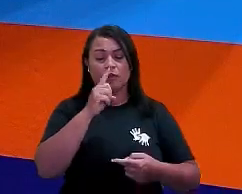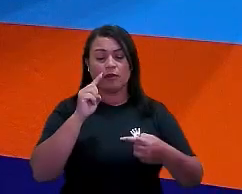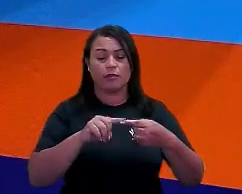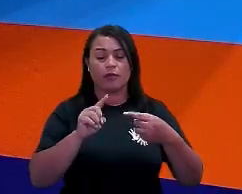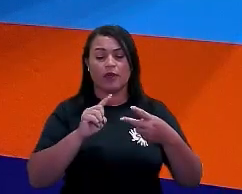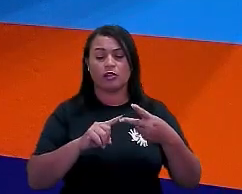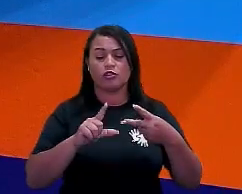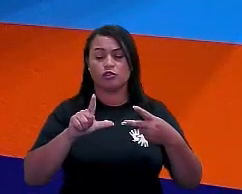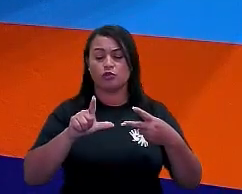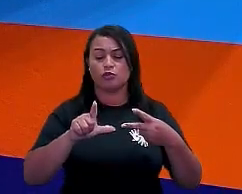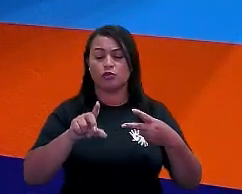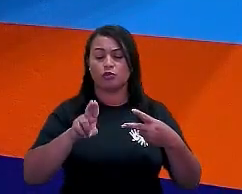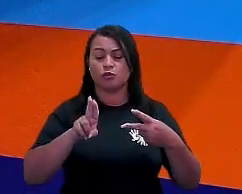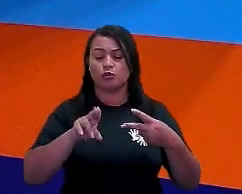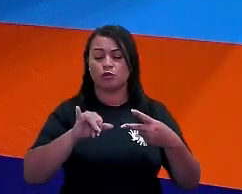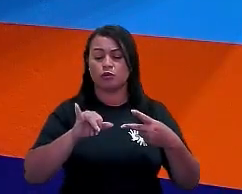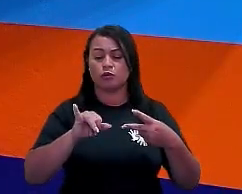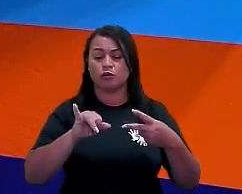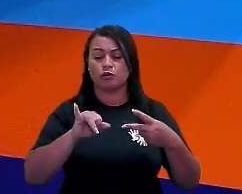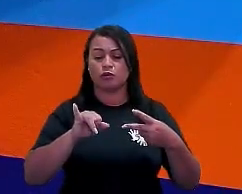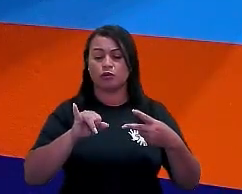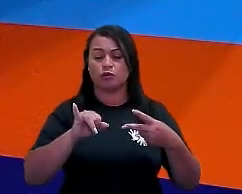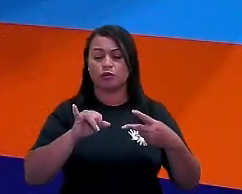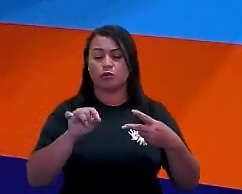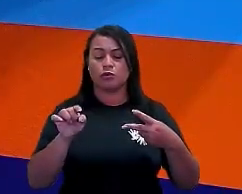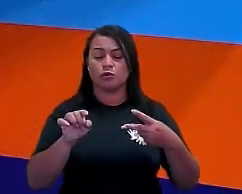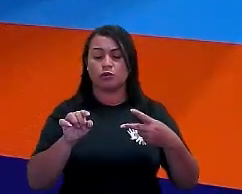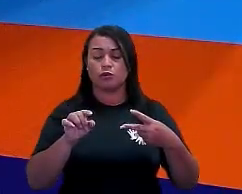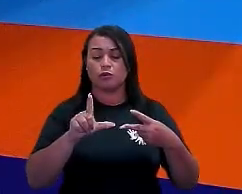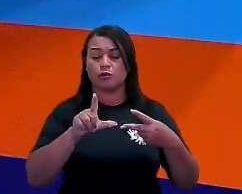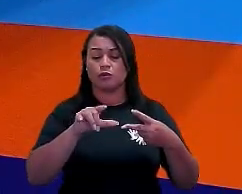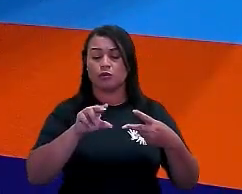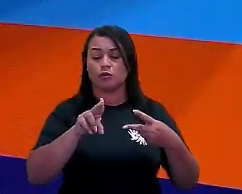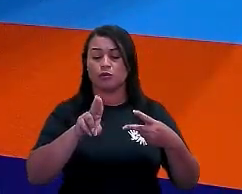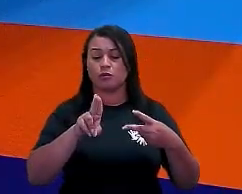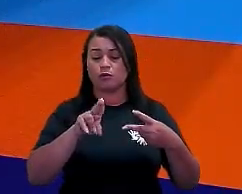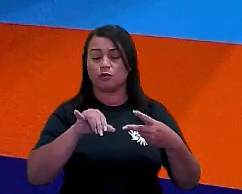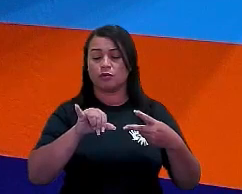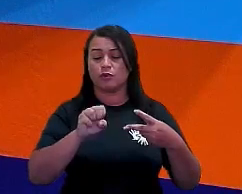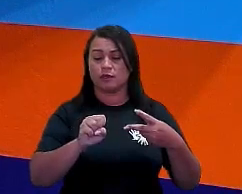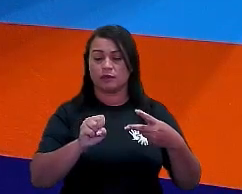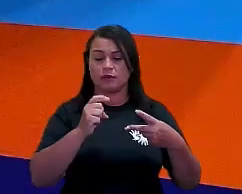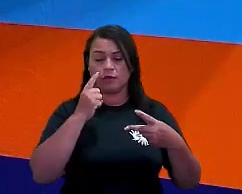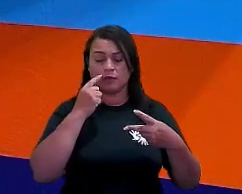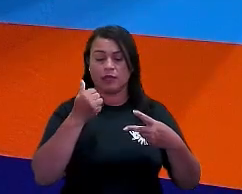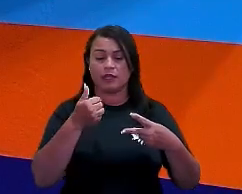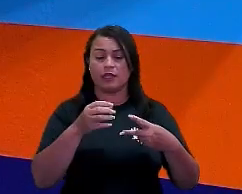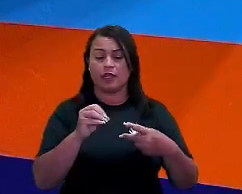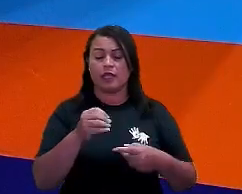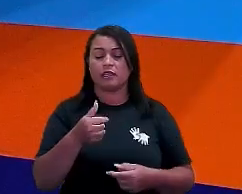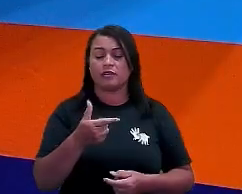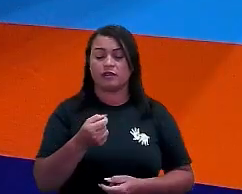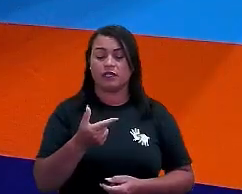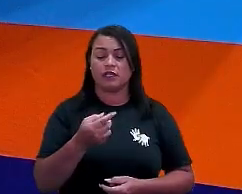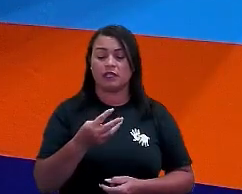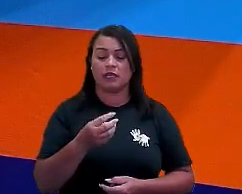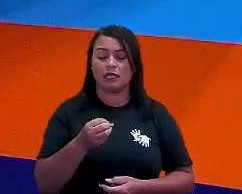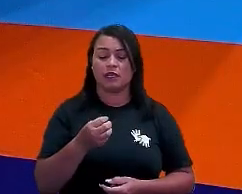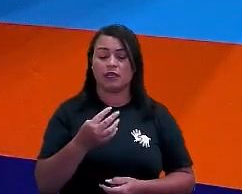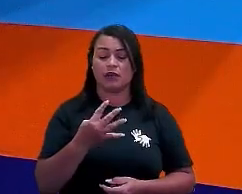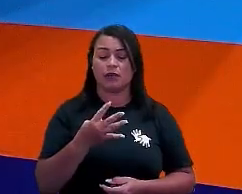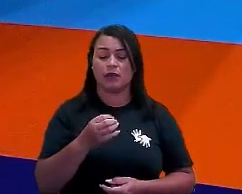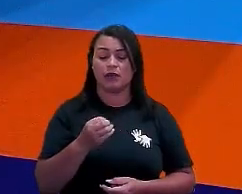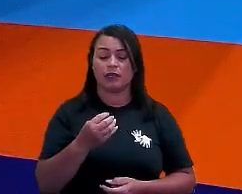nenhum palito pequenininho de dente, então vamos contar só os de sorvete dele, ó. 10, 20, 30, 40,